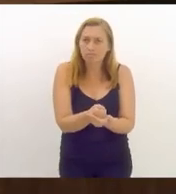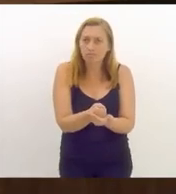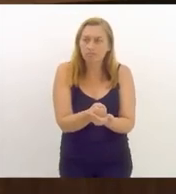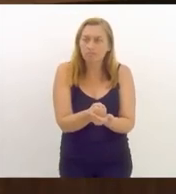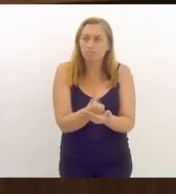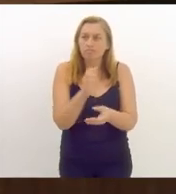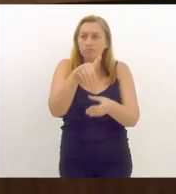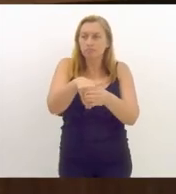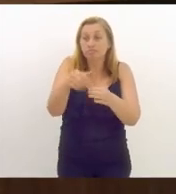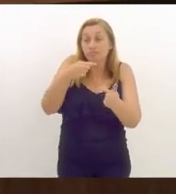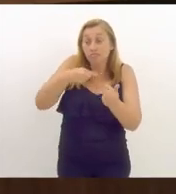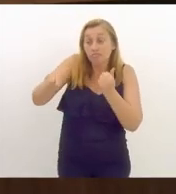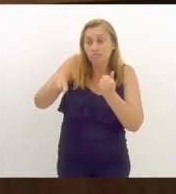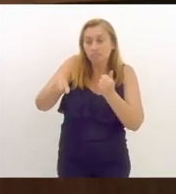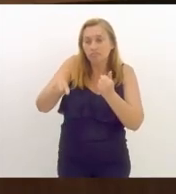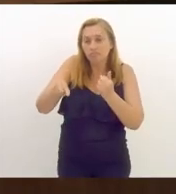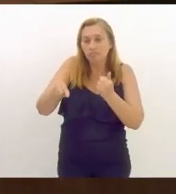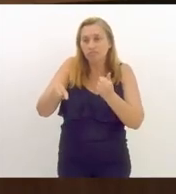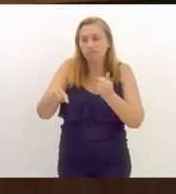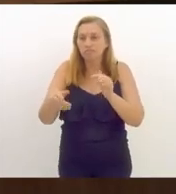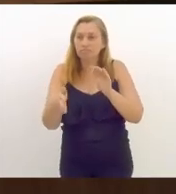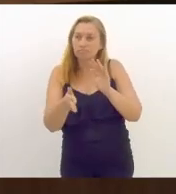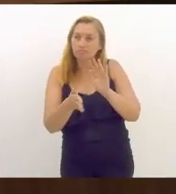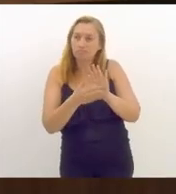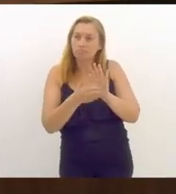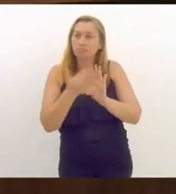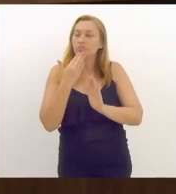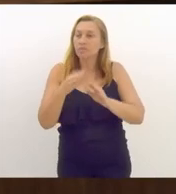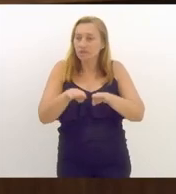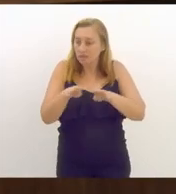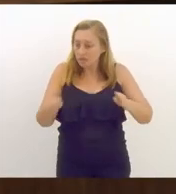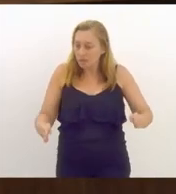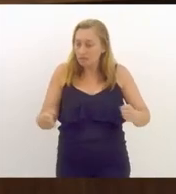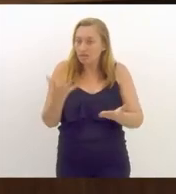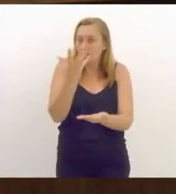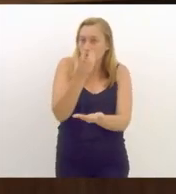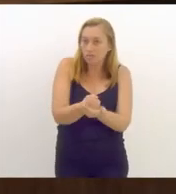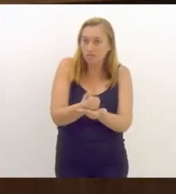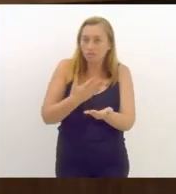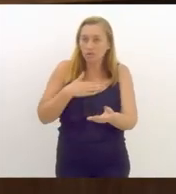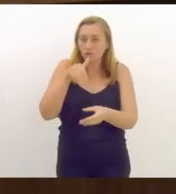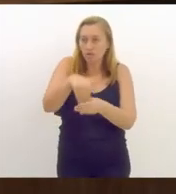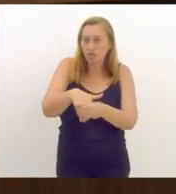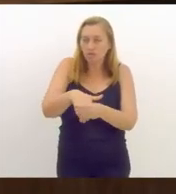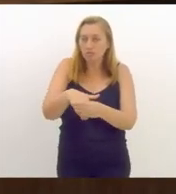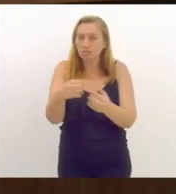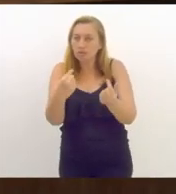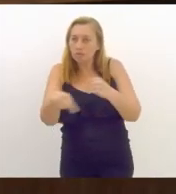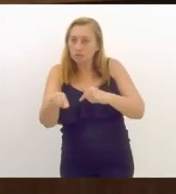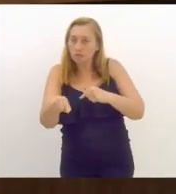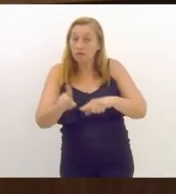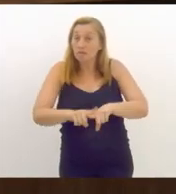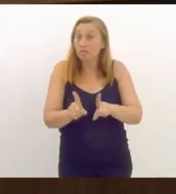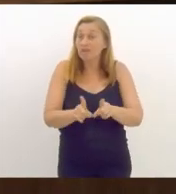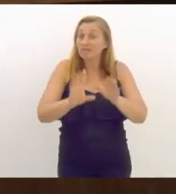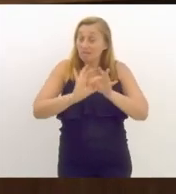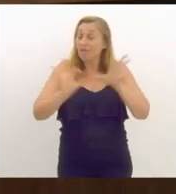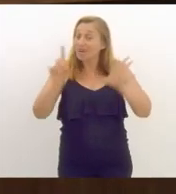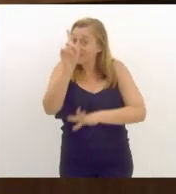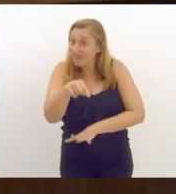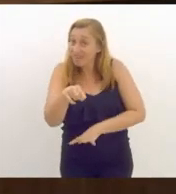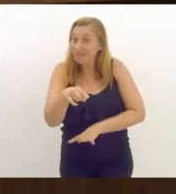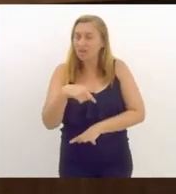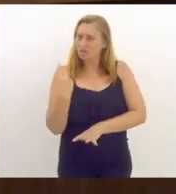do voto contrário a presente proposição e peço que a mesa registro meu voto contrário mas democracia isso